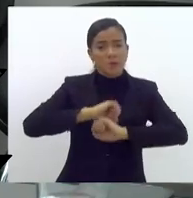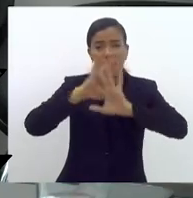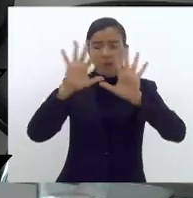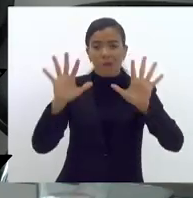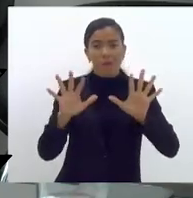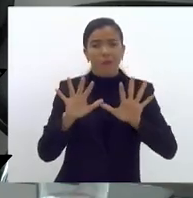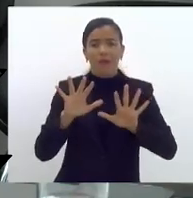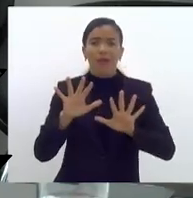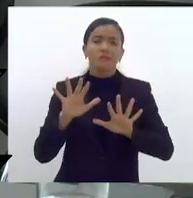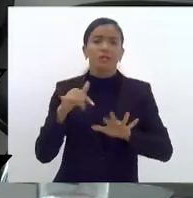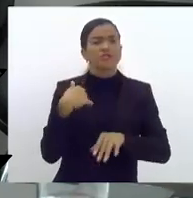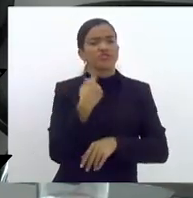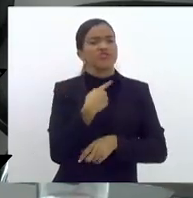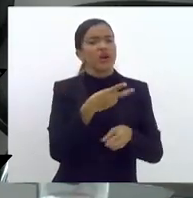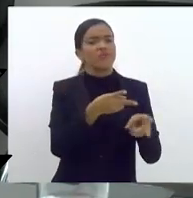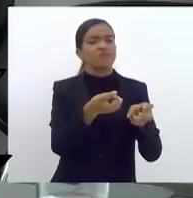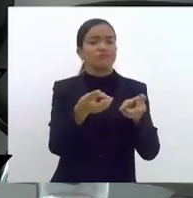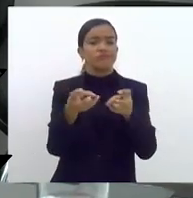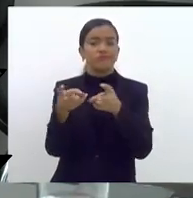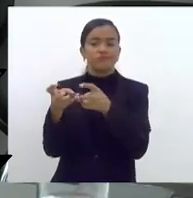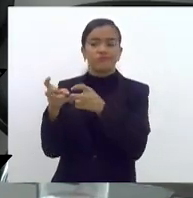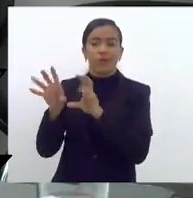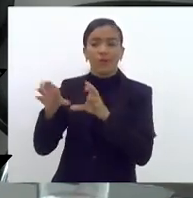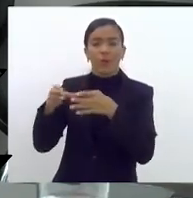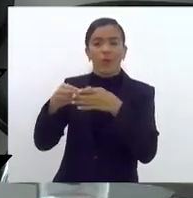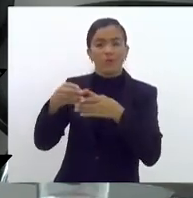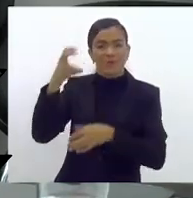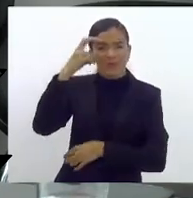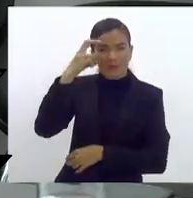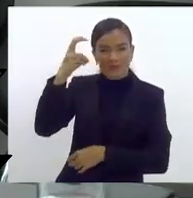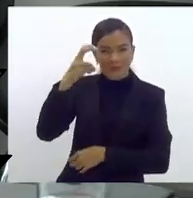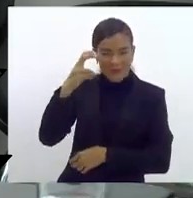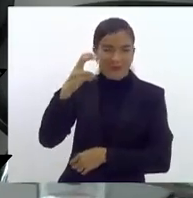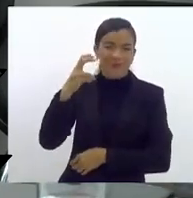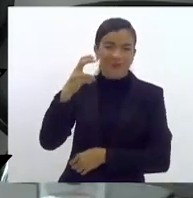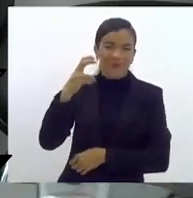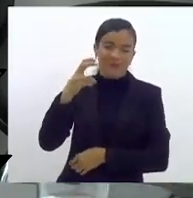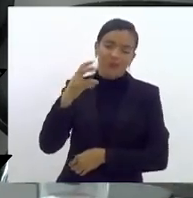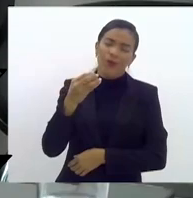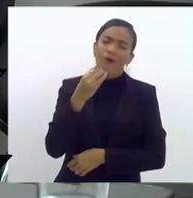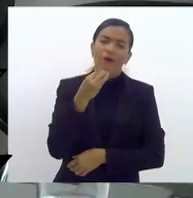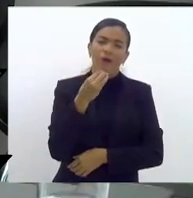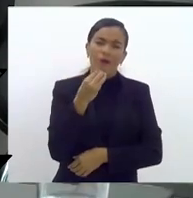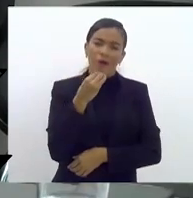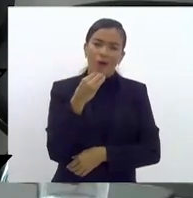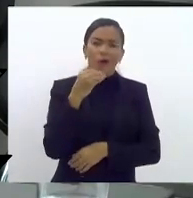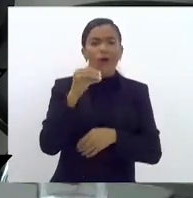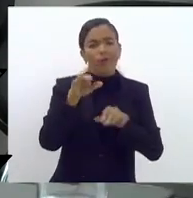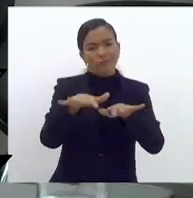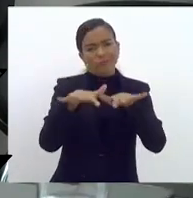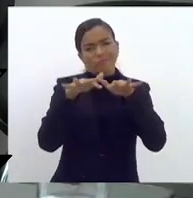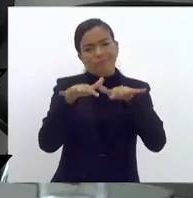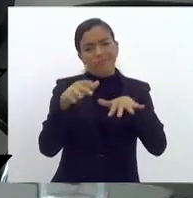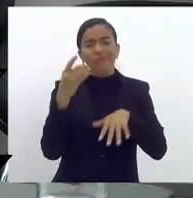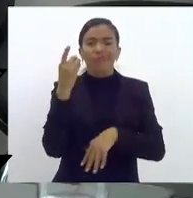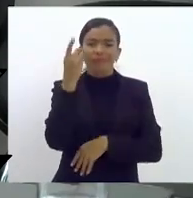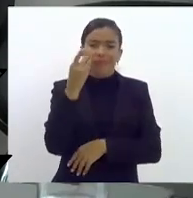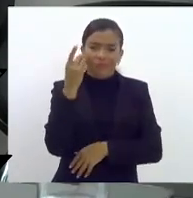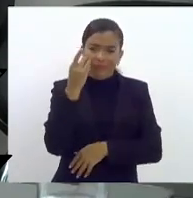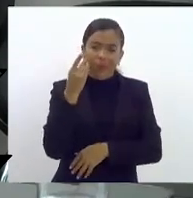algo que a gente vem percebendo inclusive no âmbito da comissão de Cultura quer dizer evidentemente que o parlamentar ele tem